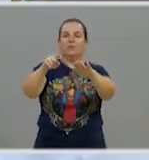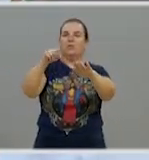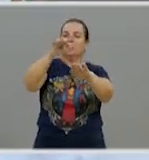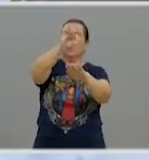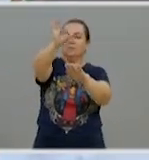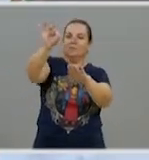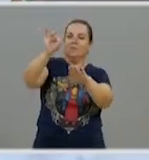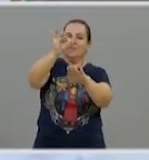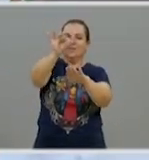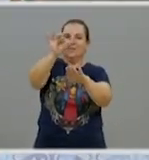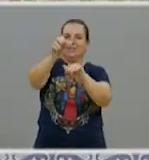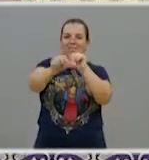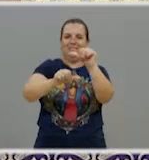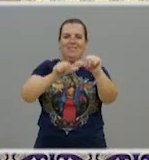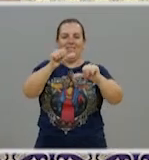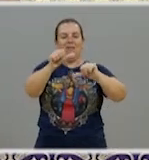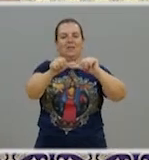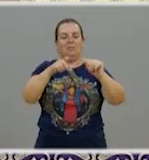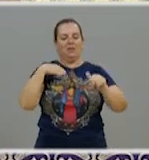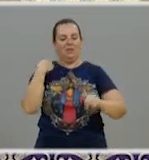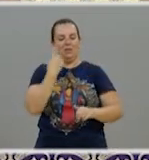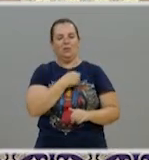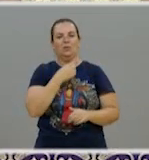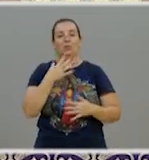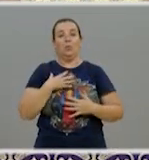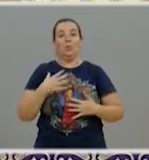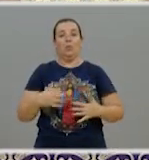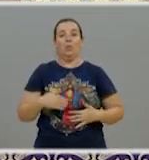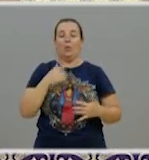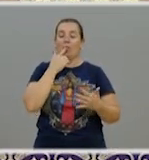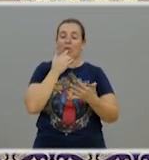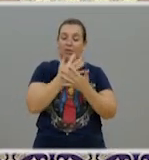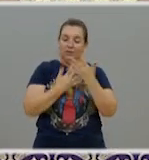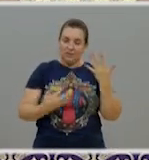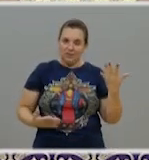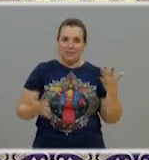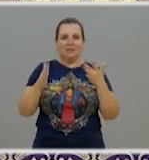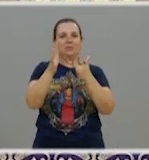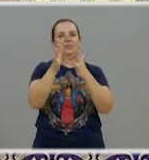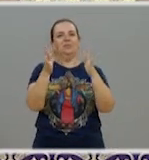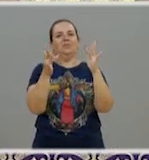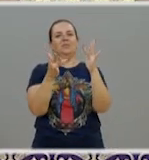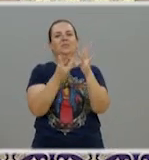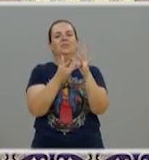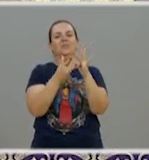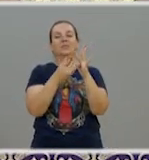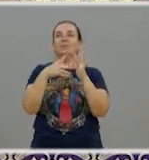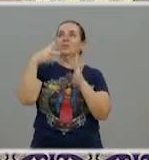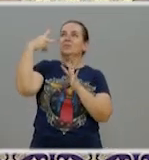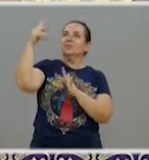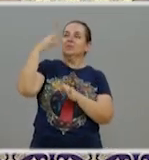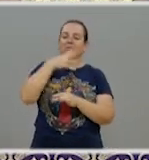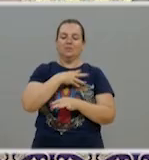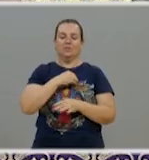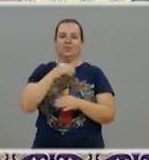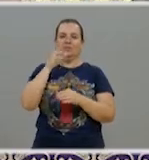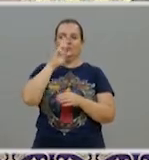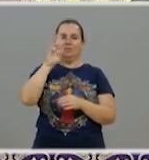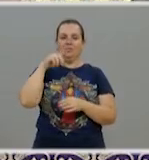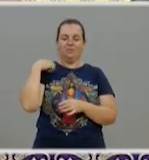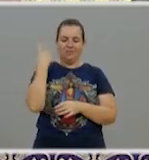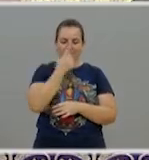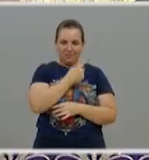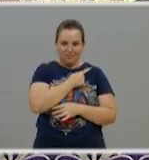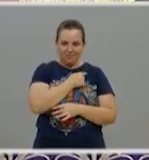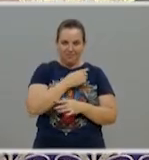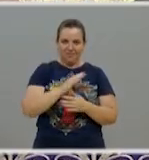vosso Espírito, a fim de que se tornem para nós o corpo, o sangue de Jesus Cristo, vosso